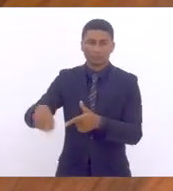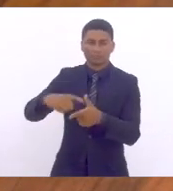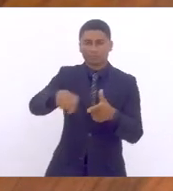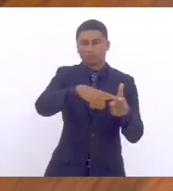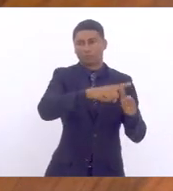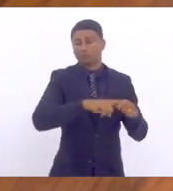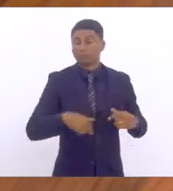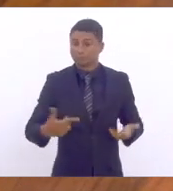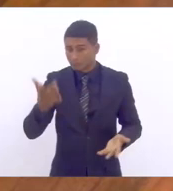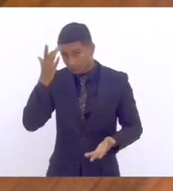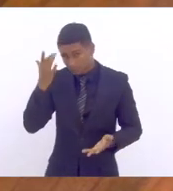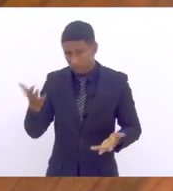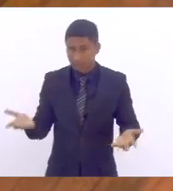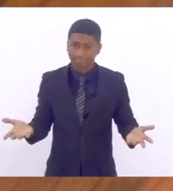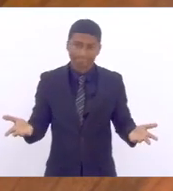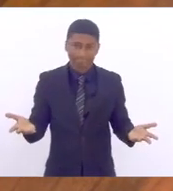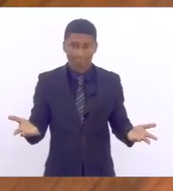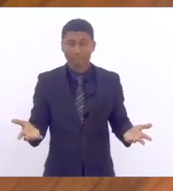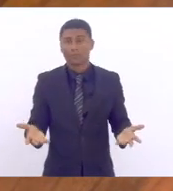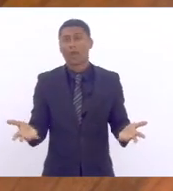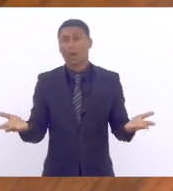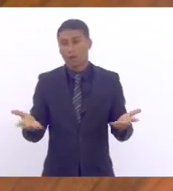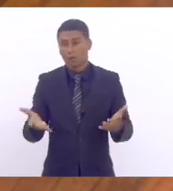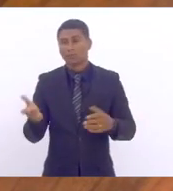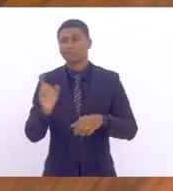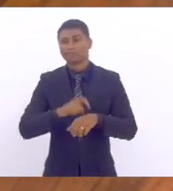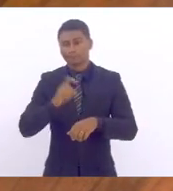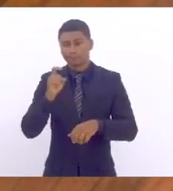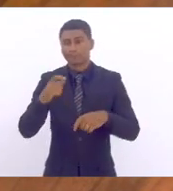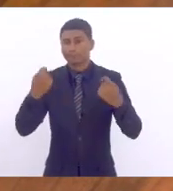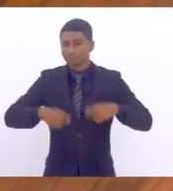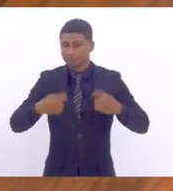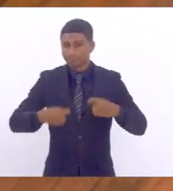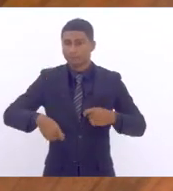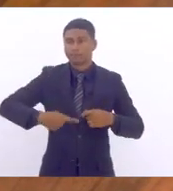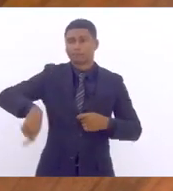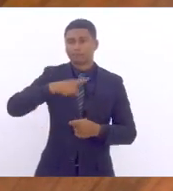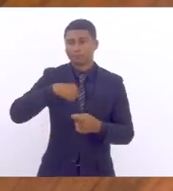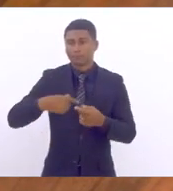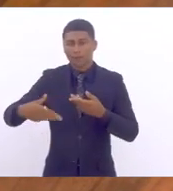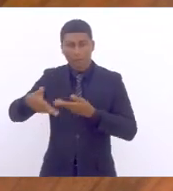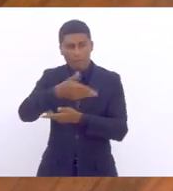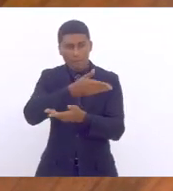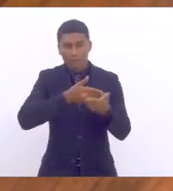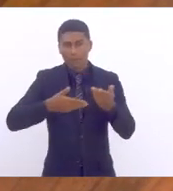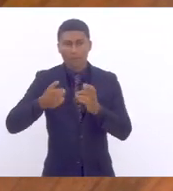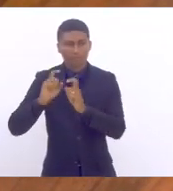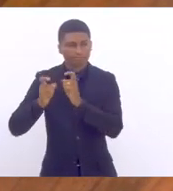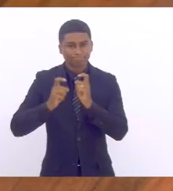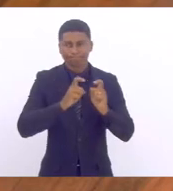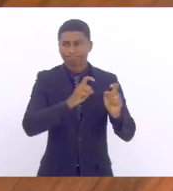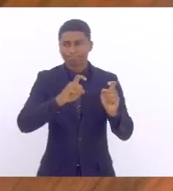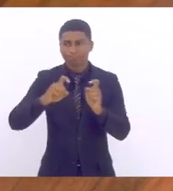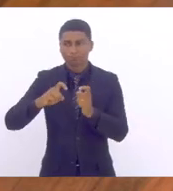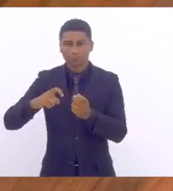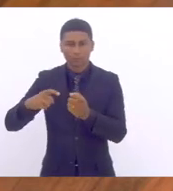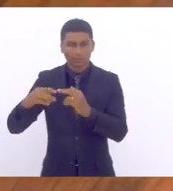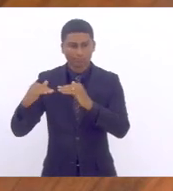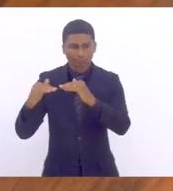momento seria realmente convergir, né? De realmente conseguir